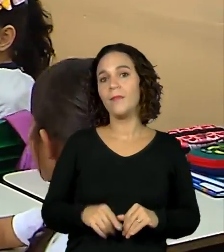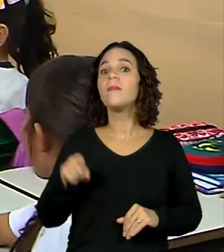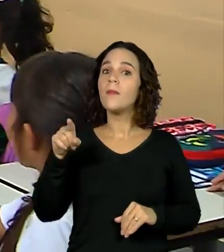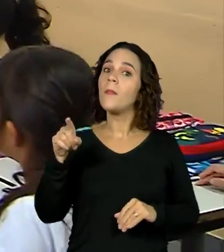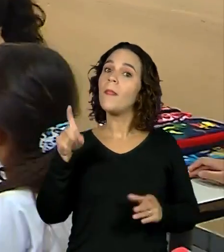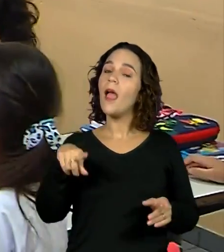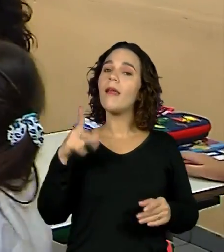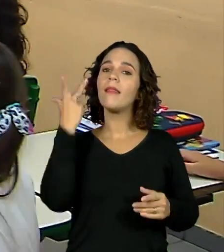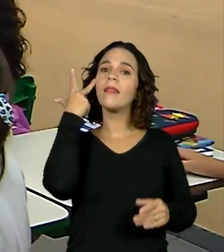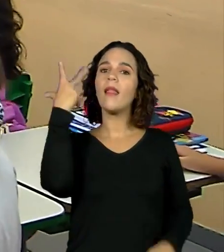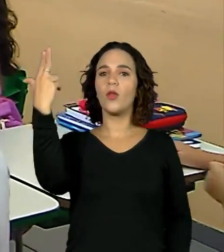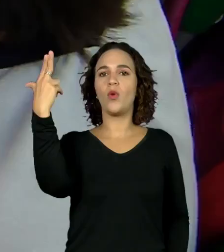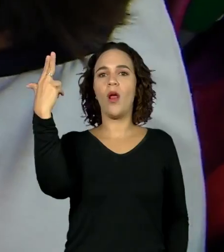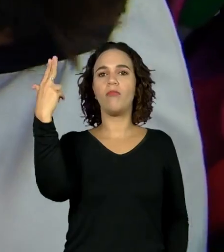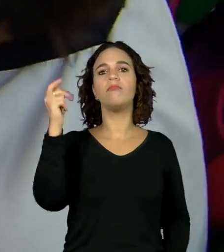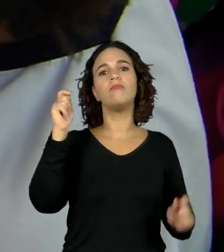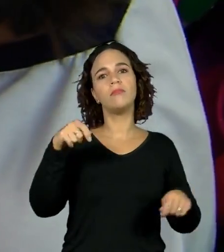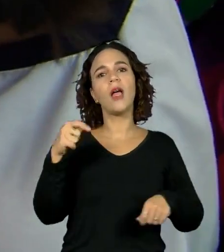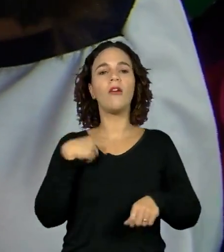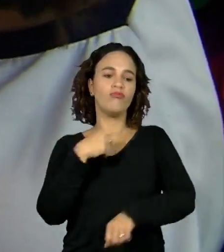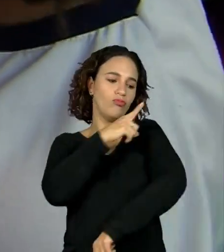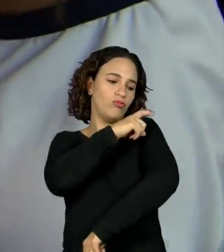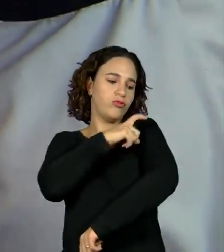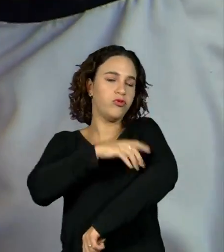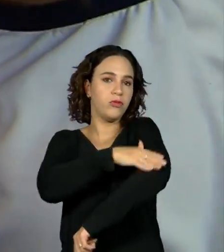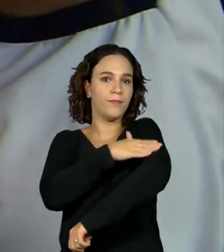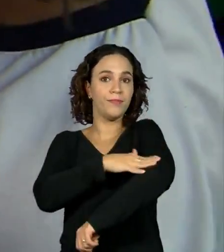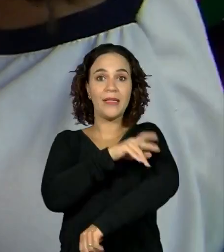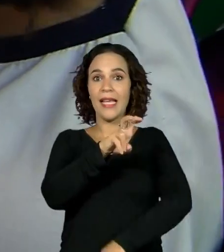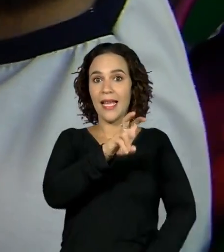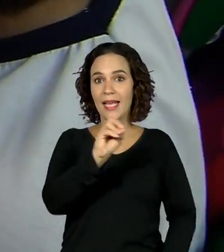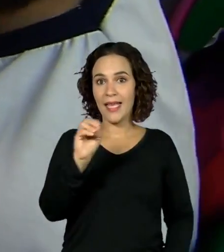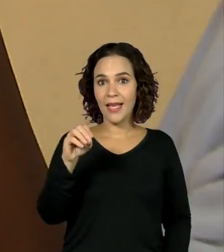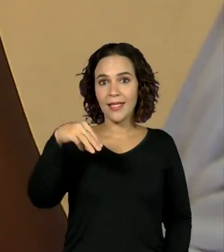um repelente natural. 500 ml